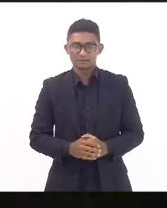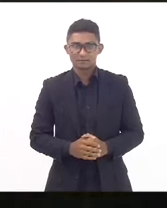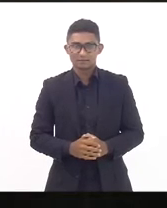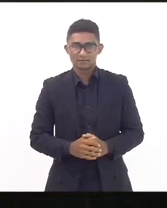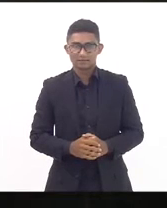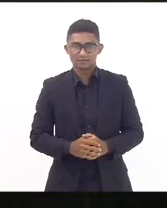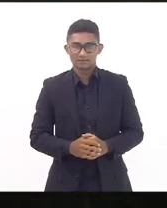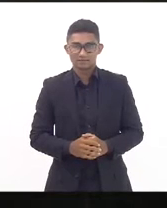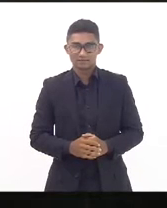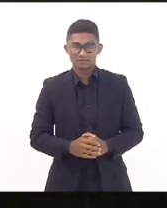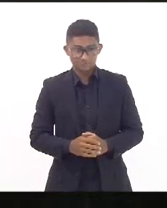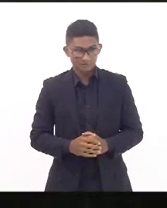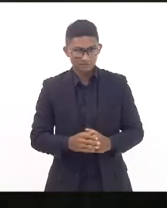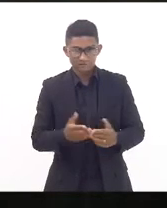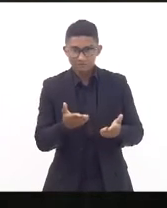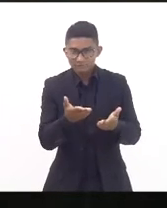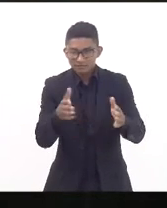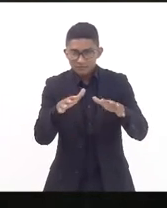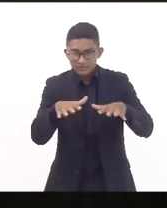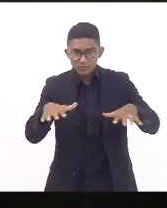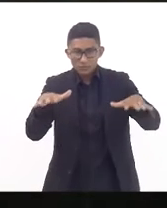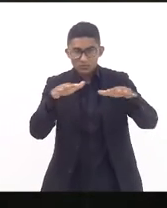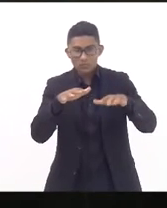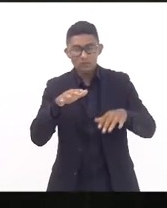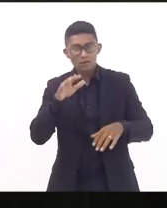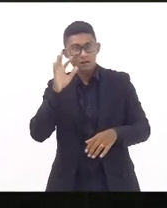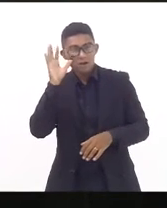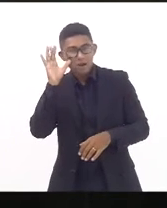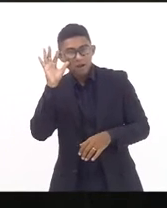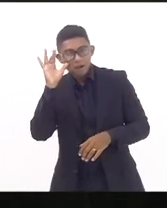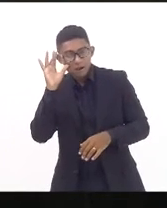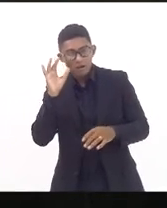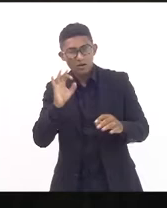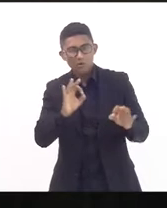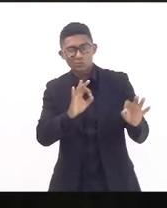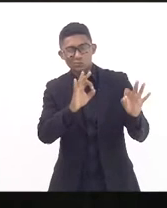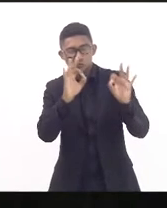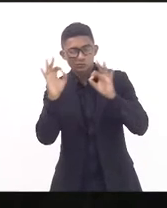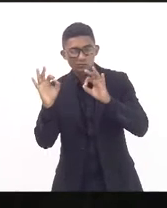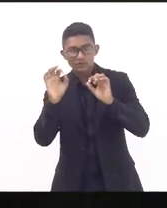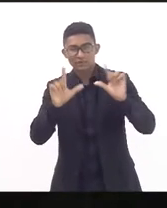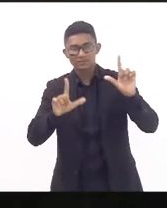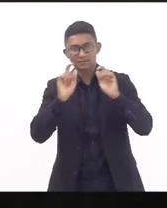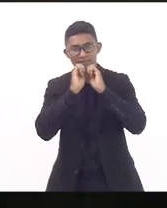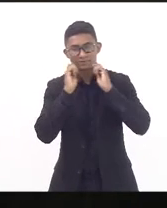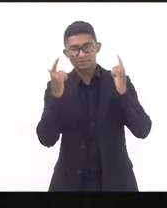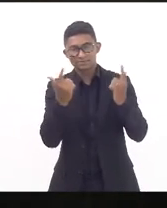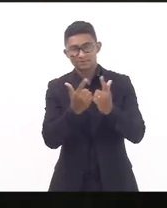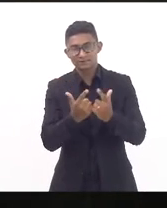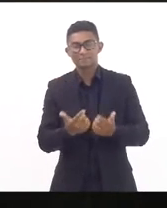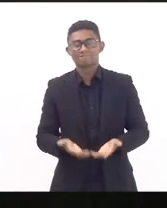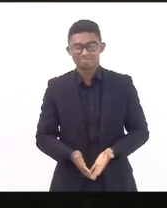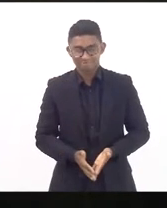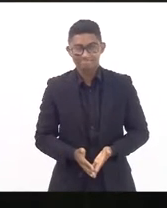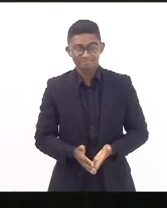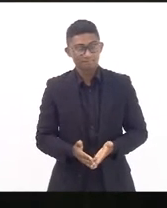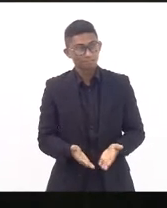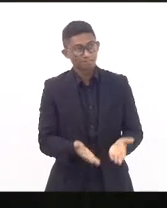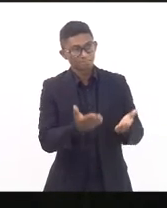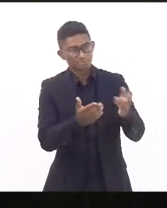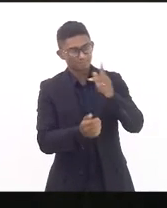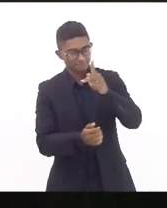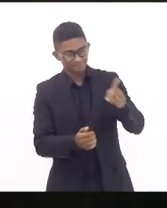senhoras e senhores que nos assistem na TV Alerj. Senhora